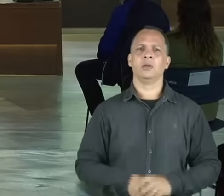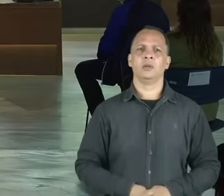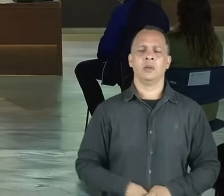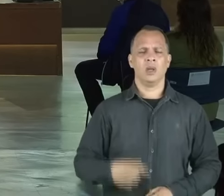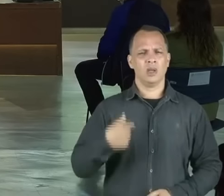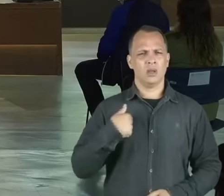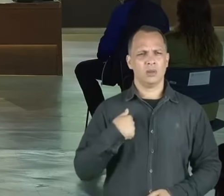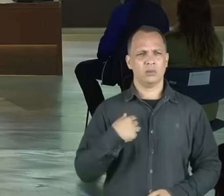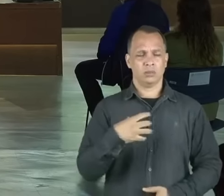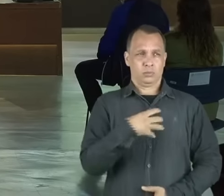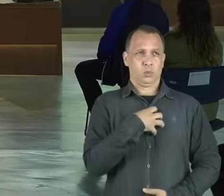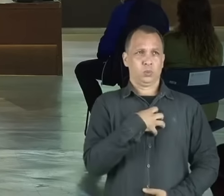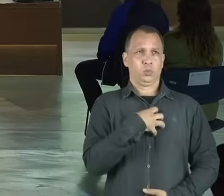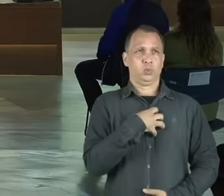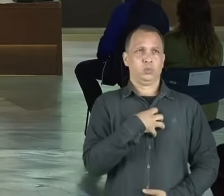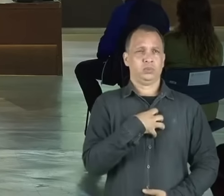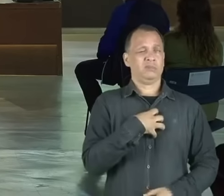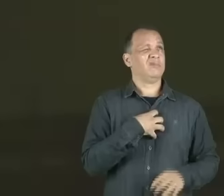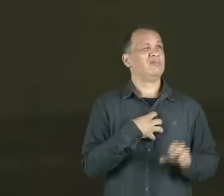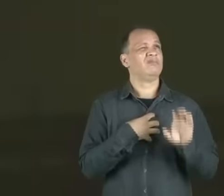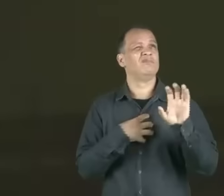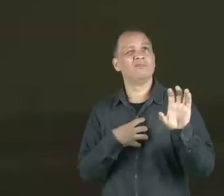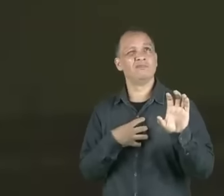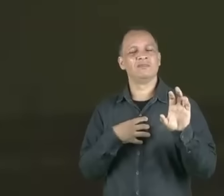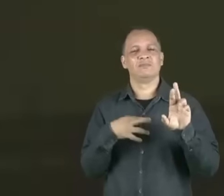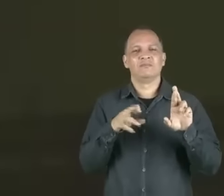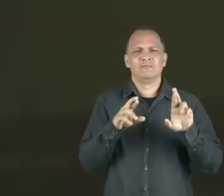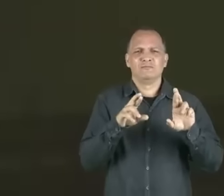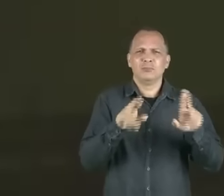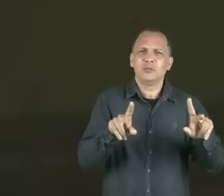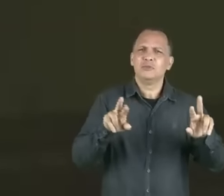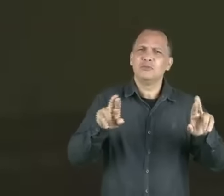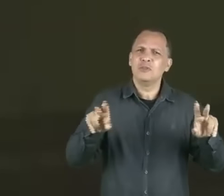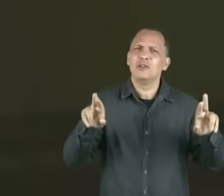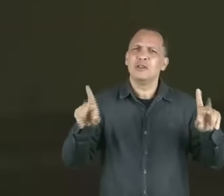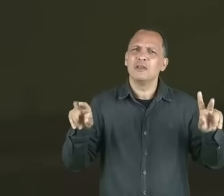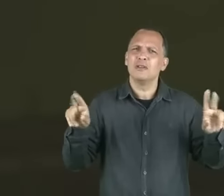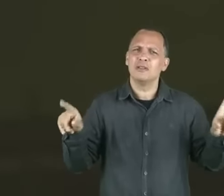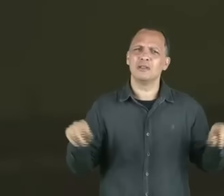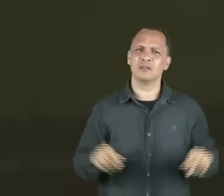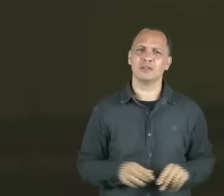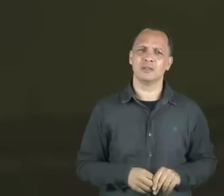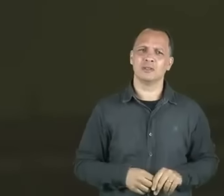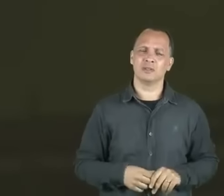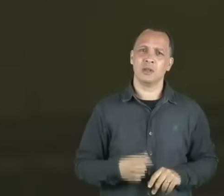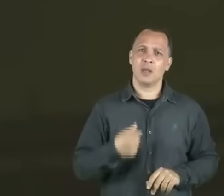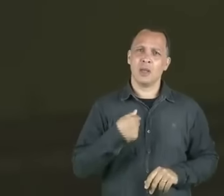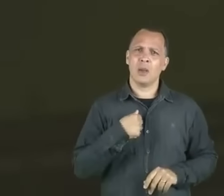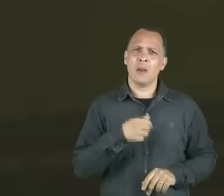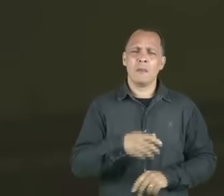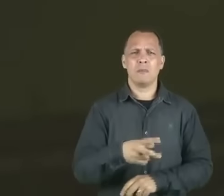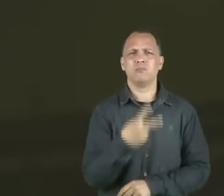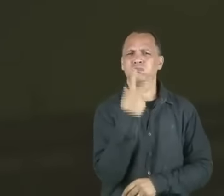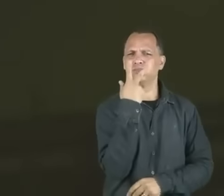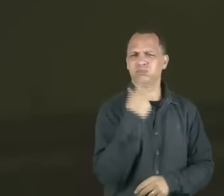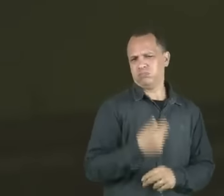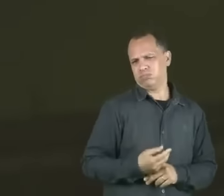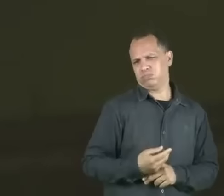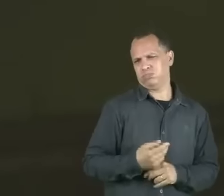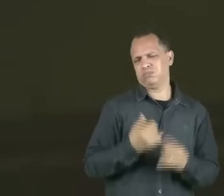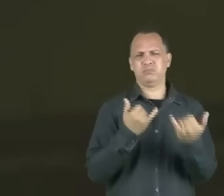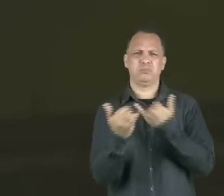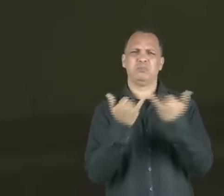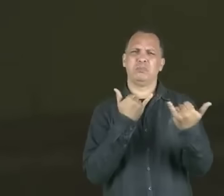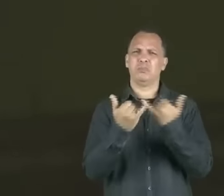E aí e ele sentindo aqui no evento e não em